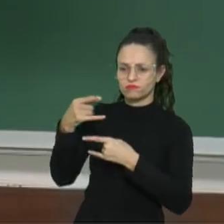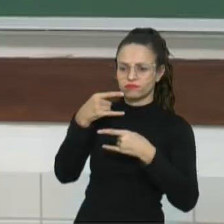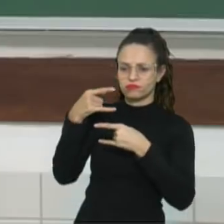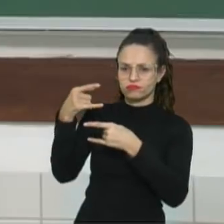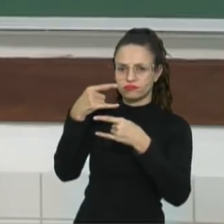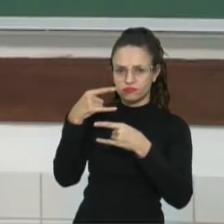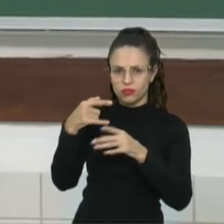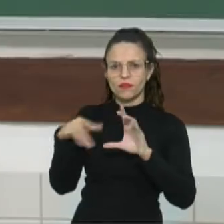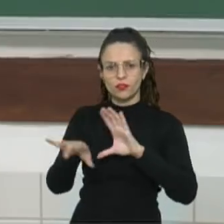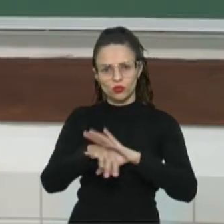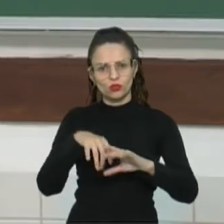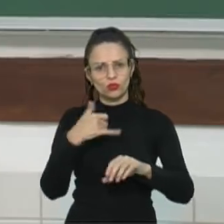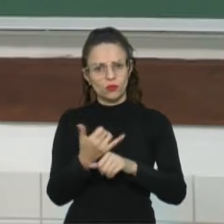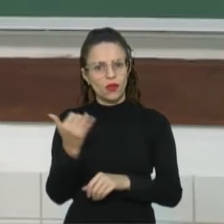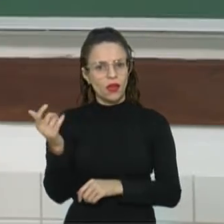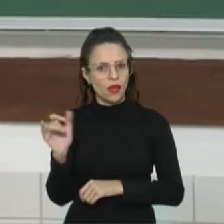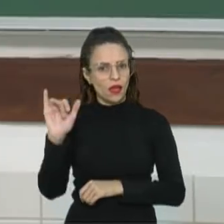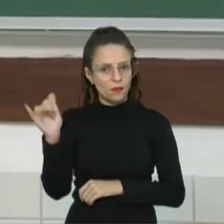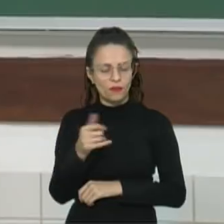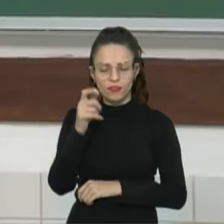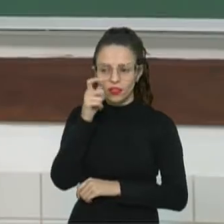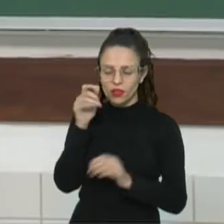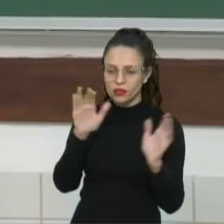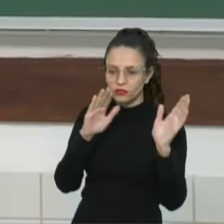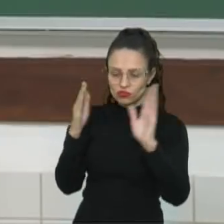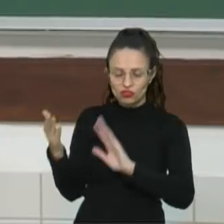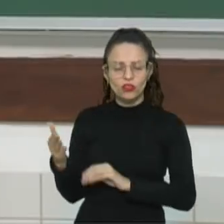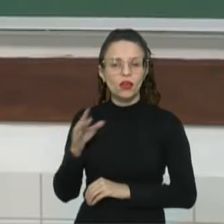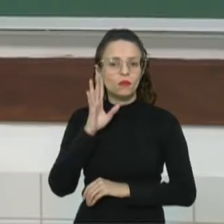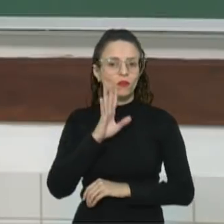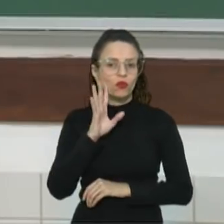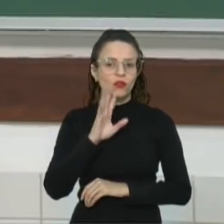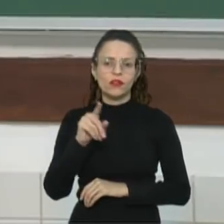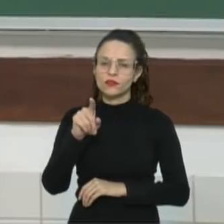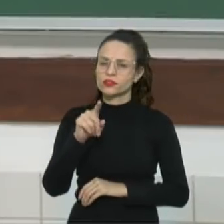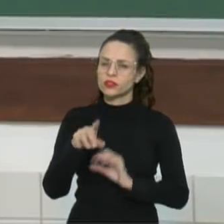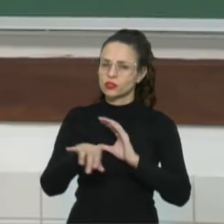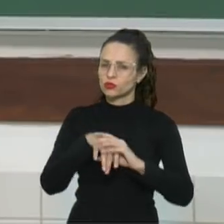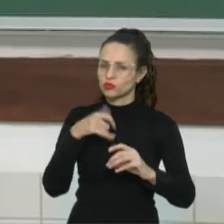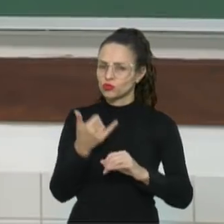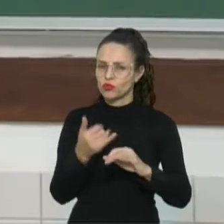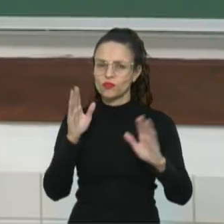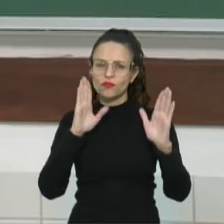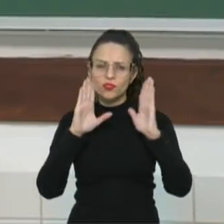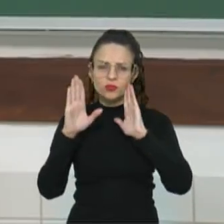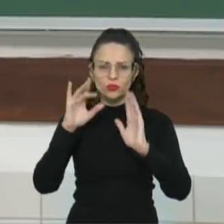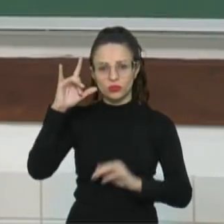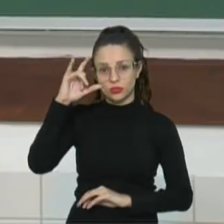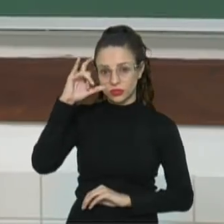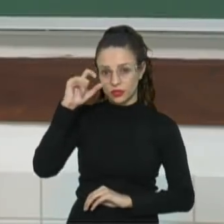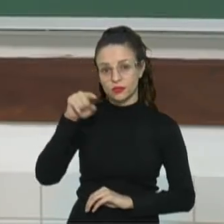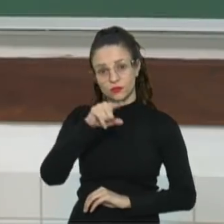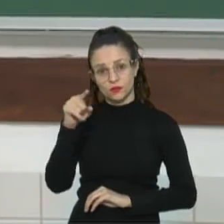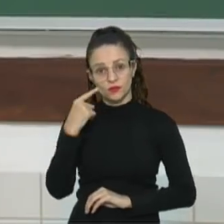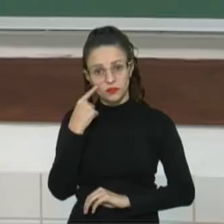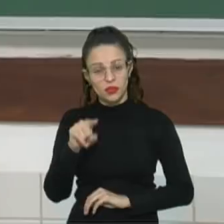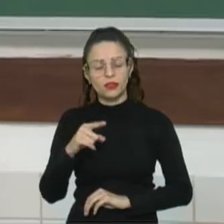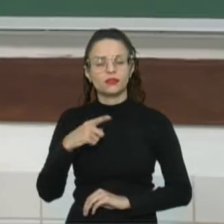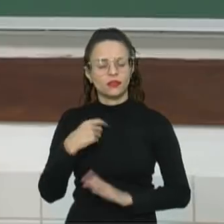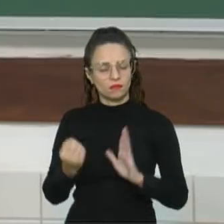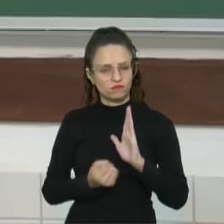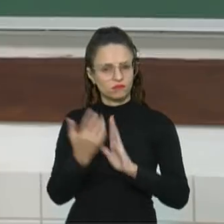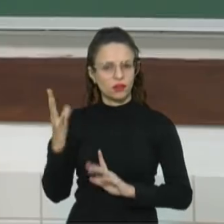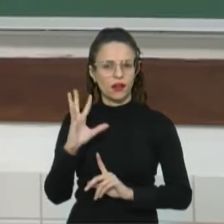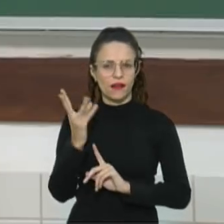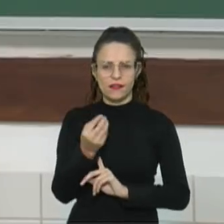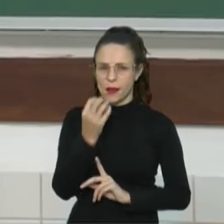assistir. Fiquem atentos. Dá uma pesquisada aí, né, no YouTube, no Face, no Instagram, que vocês vão ver muita arte